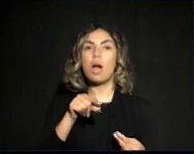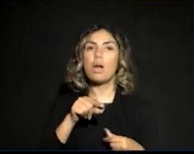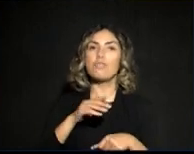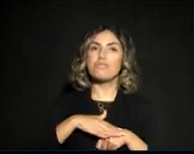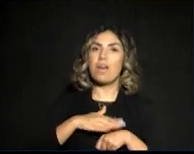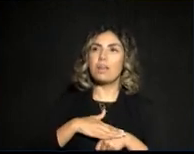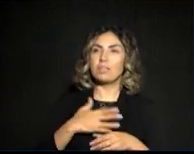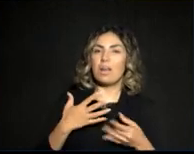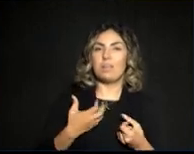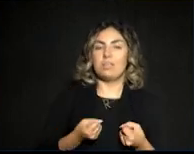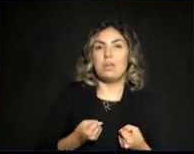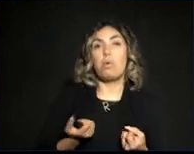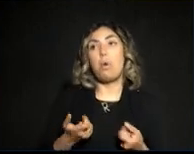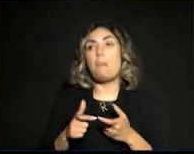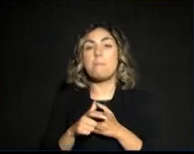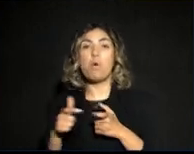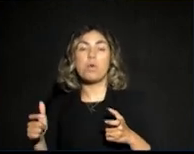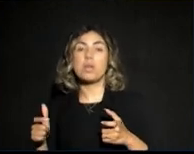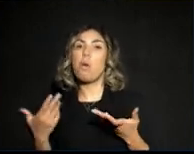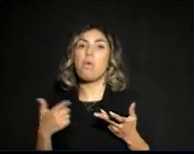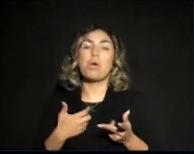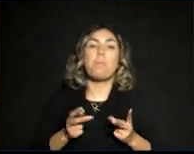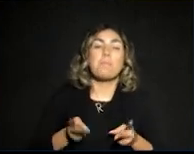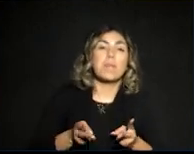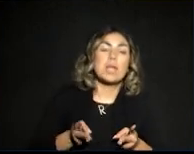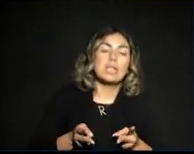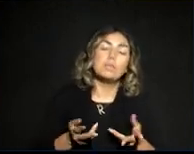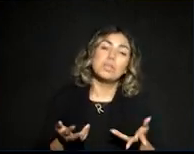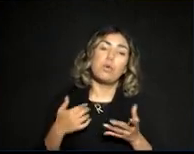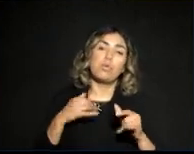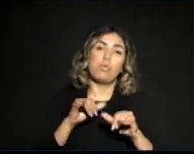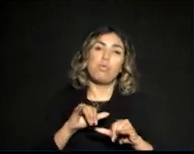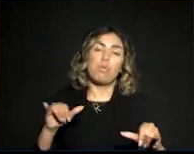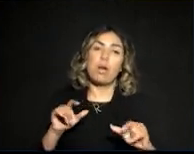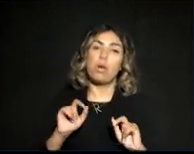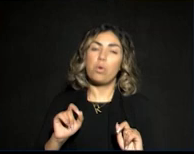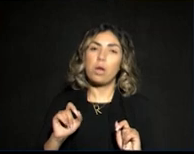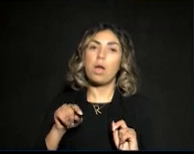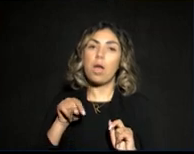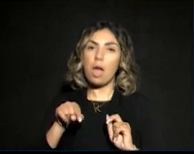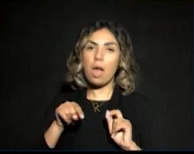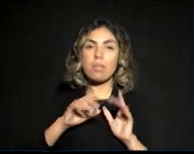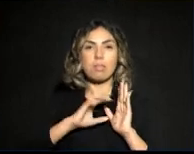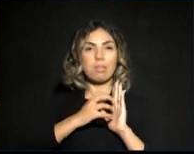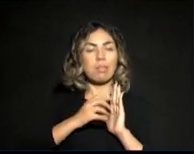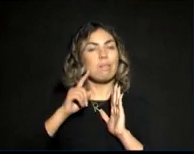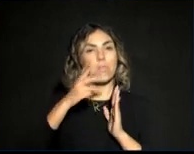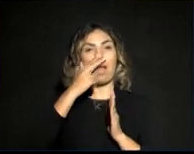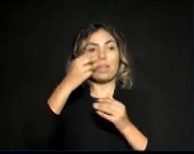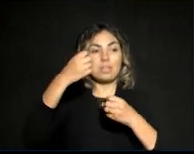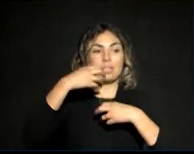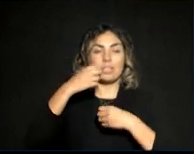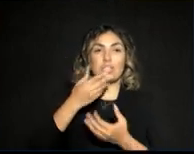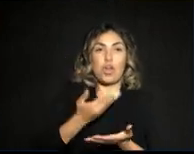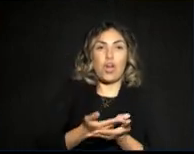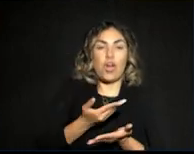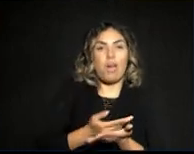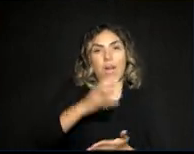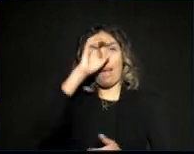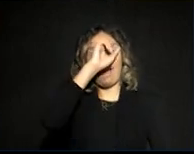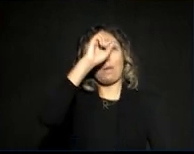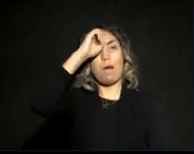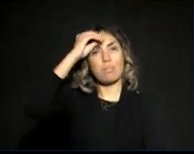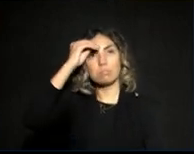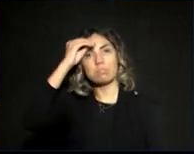o é convencido Ou você tem a maioria você não sai do lugar então eu falo que o Parlamento é a grande escola do Poli o e uma escola